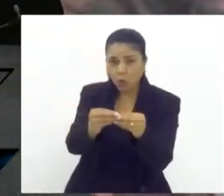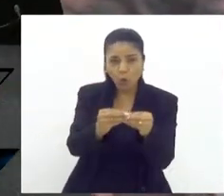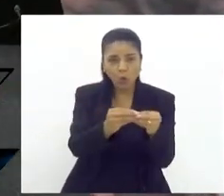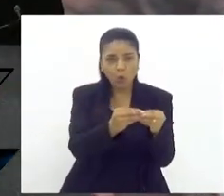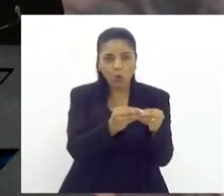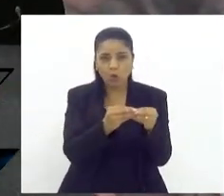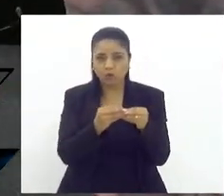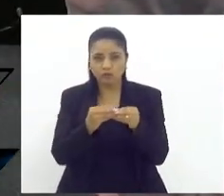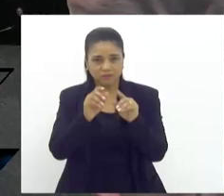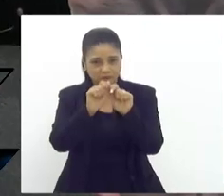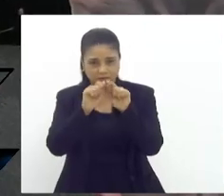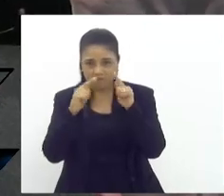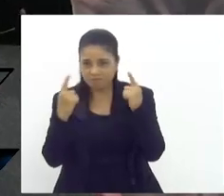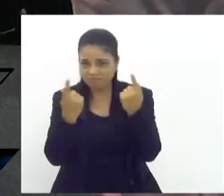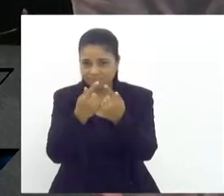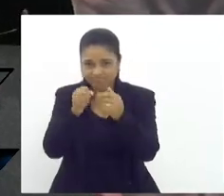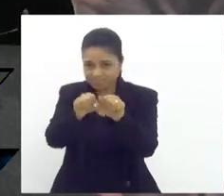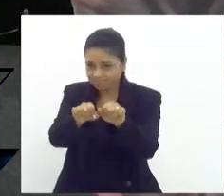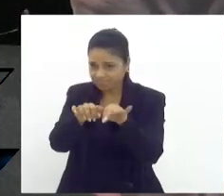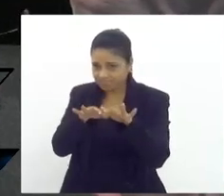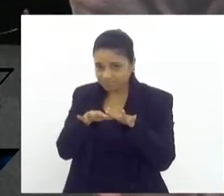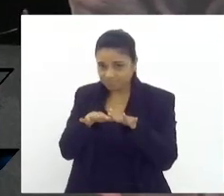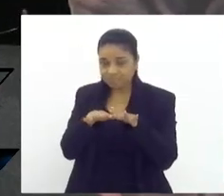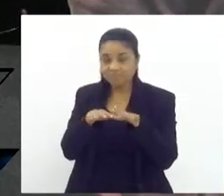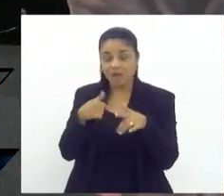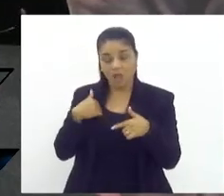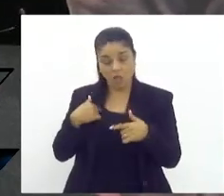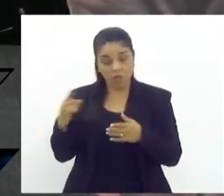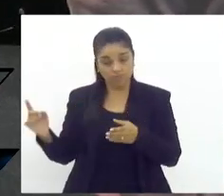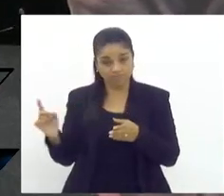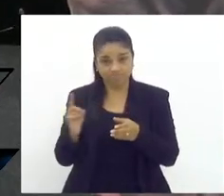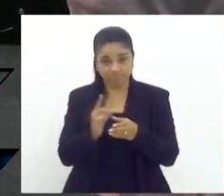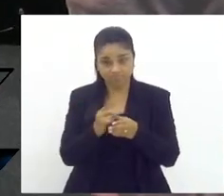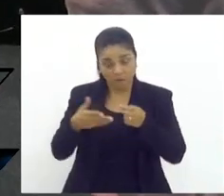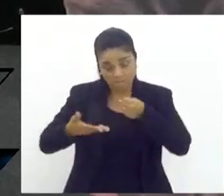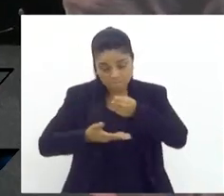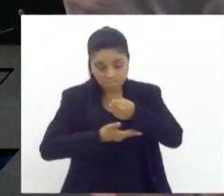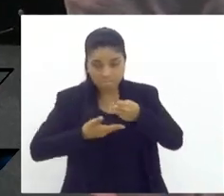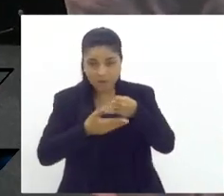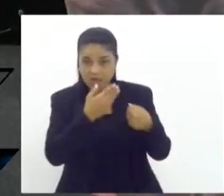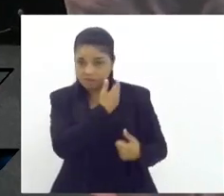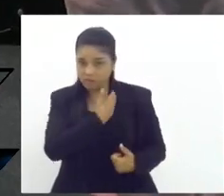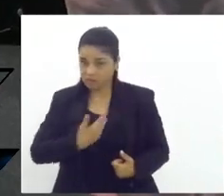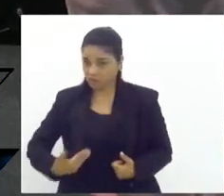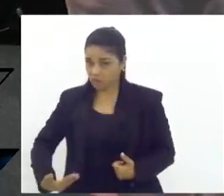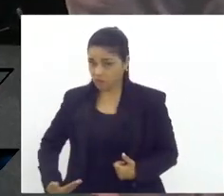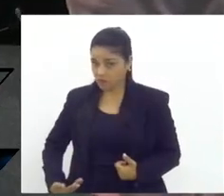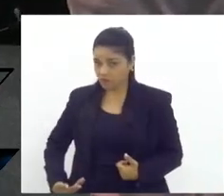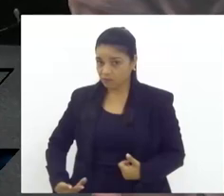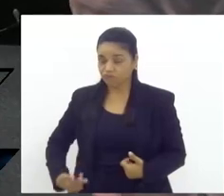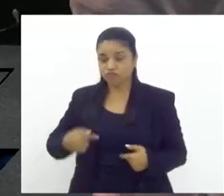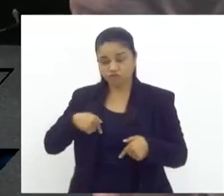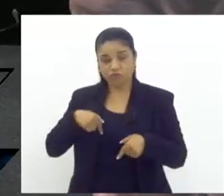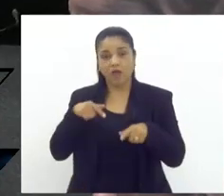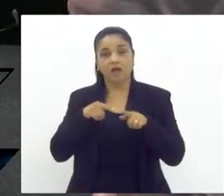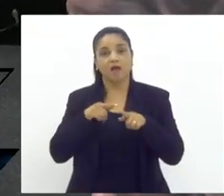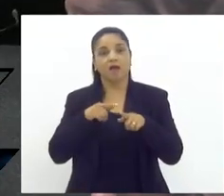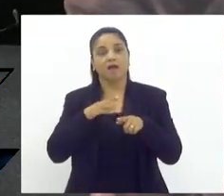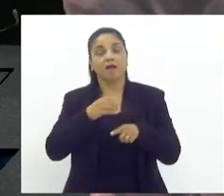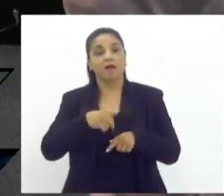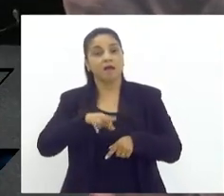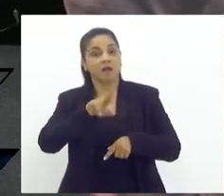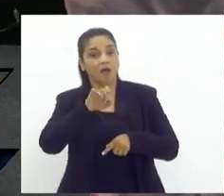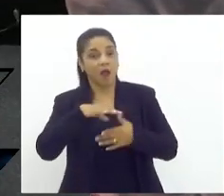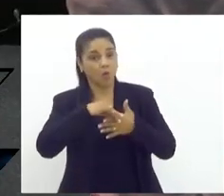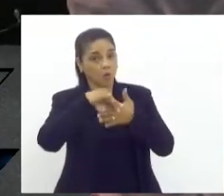aqui da Assembleia Legislativa eu faço parte da base do governo já exercia o cargo aqui de liderança do governo